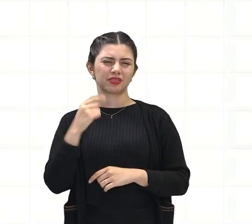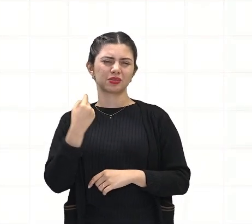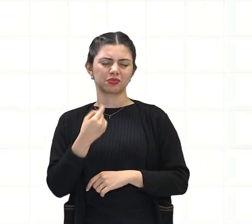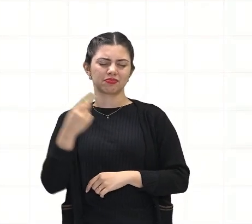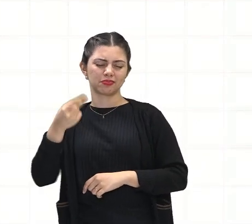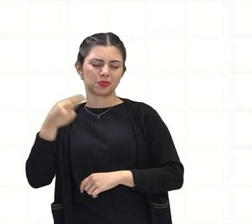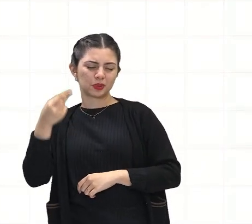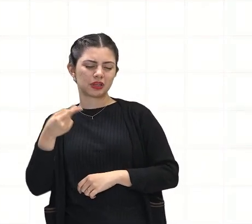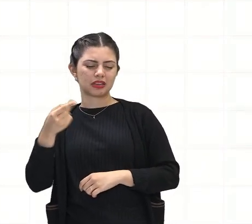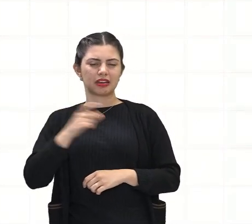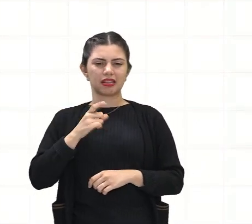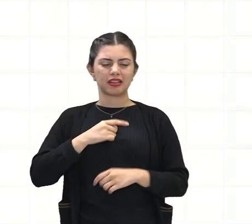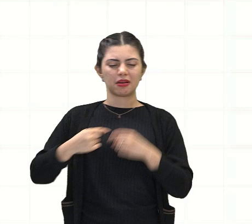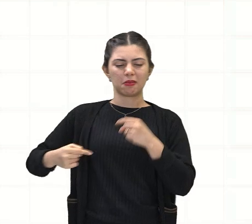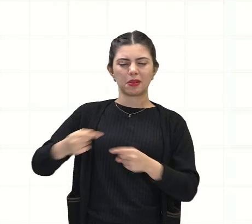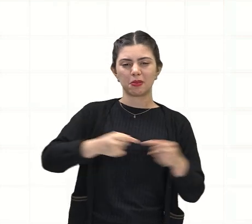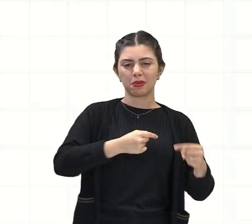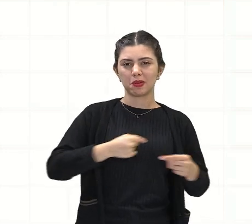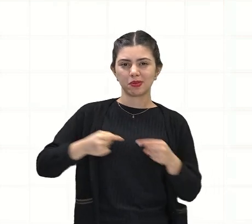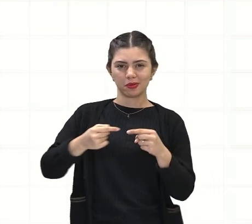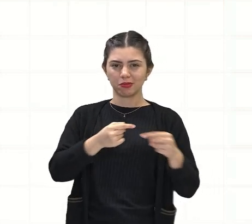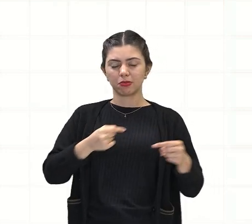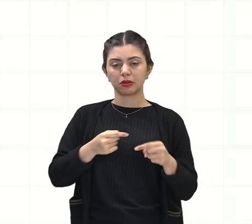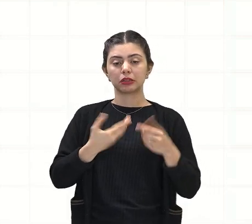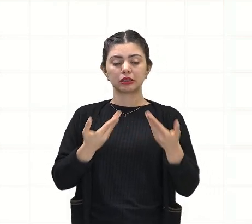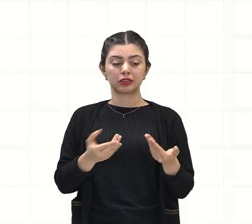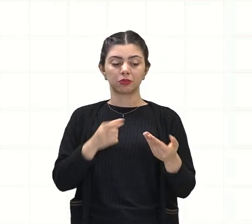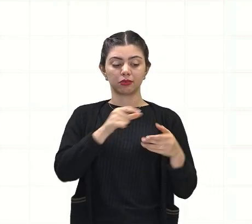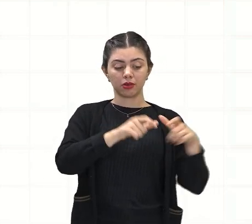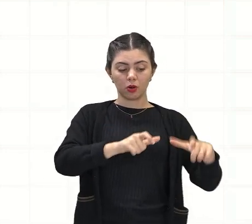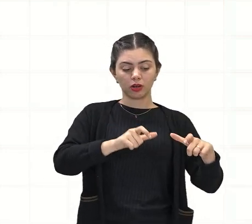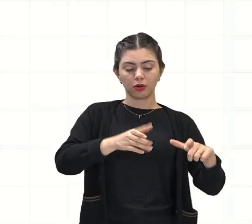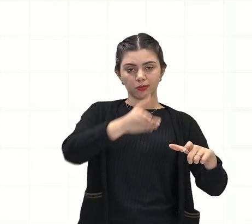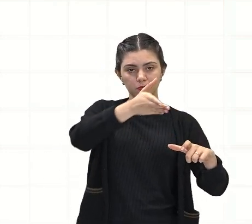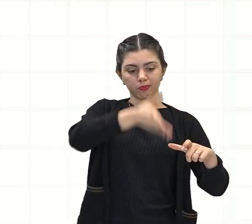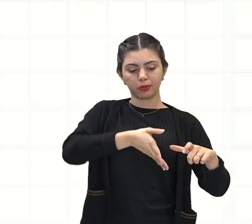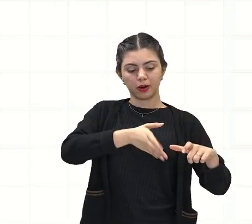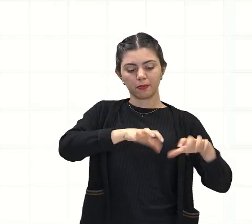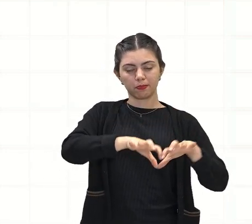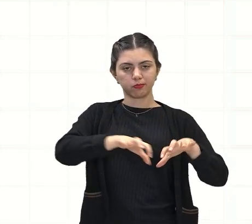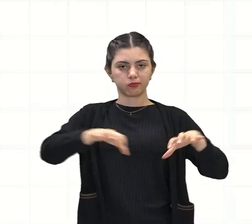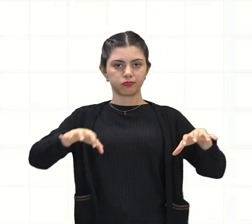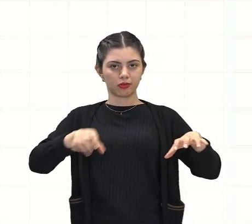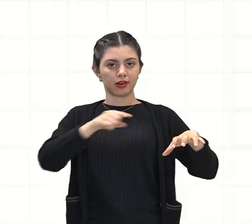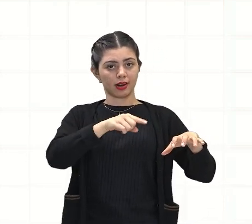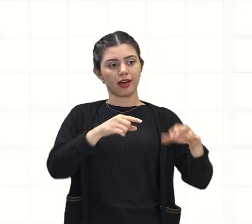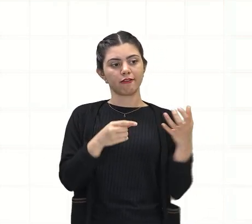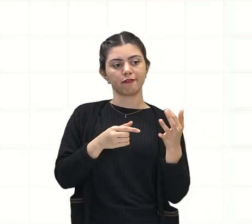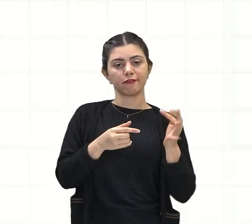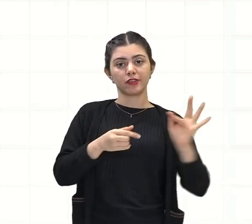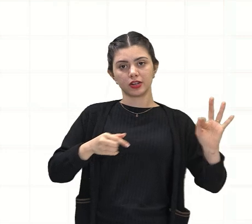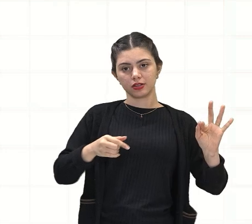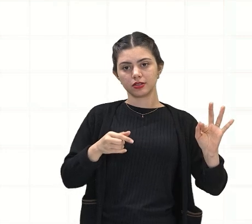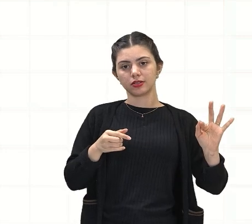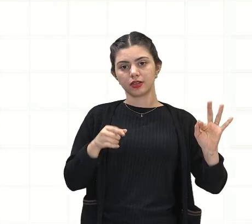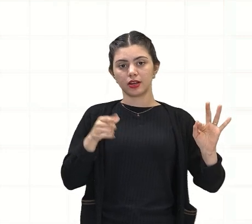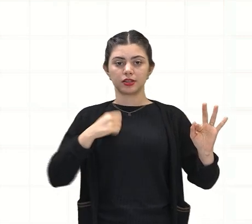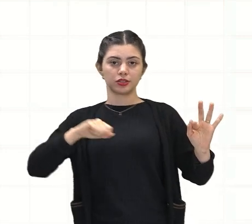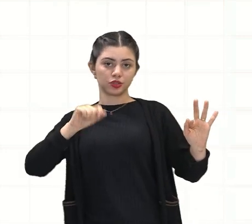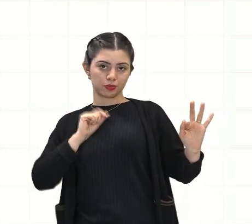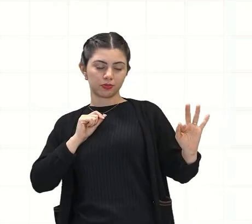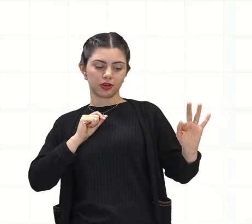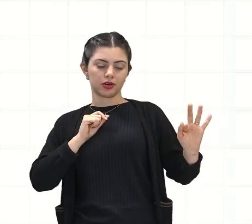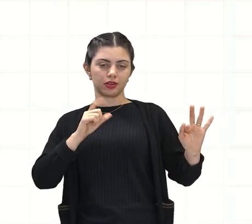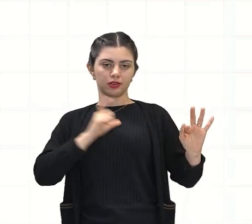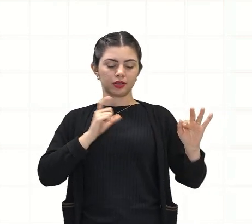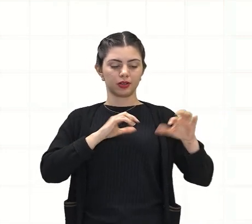políticas e territoriais, foi logo dividida com a França, cada país ficando com